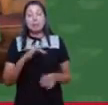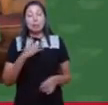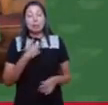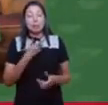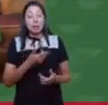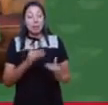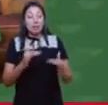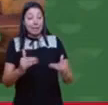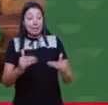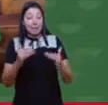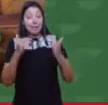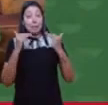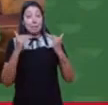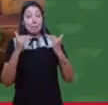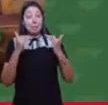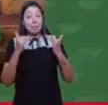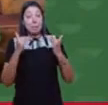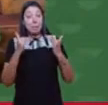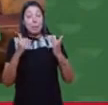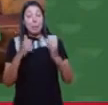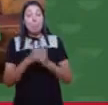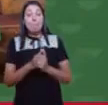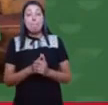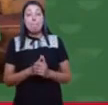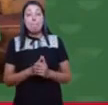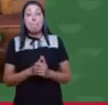estar atento ao que